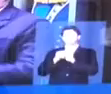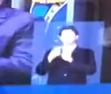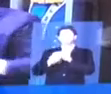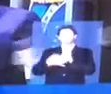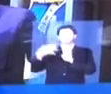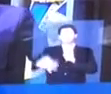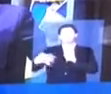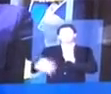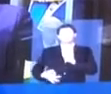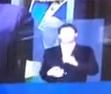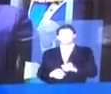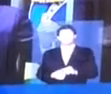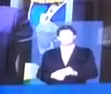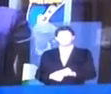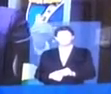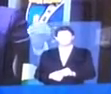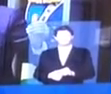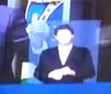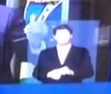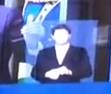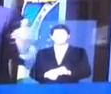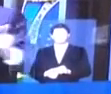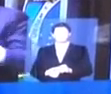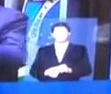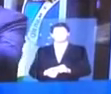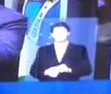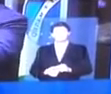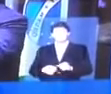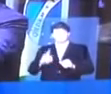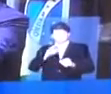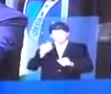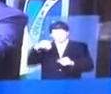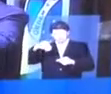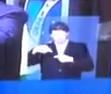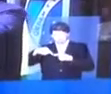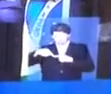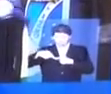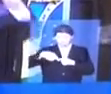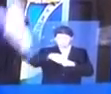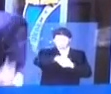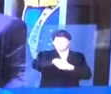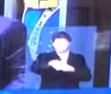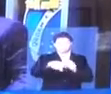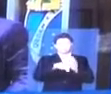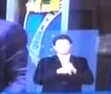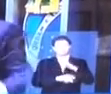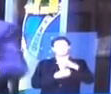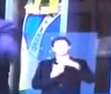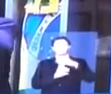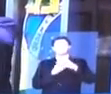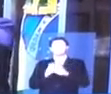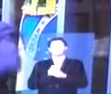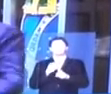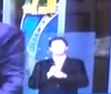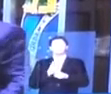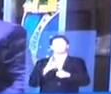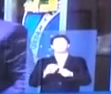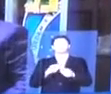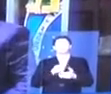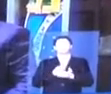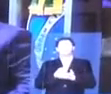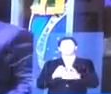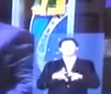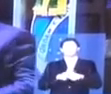16 anos. Agora vai ser criada uma comissão especial que até 40 sessões vai poder debater esse